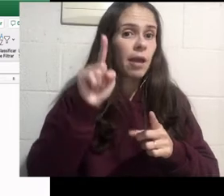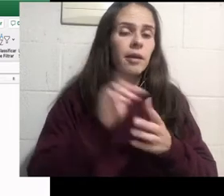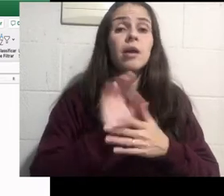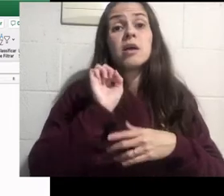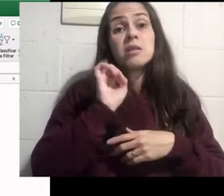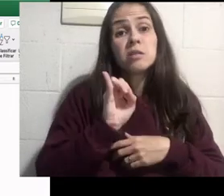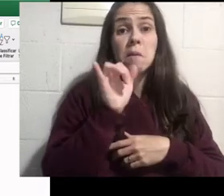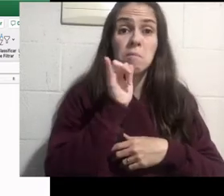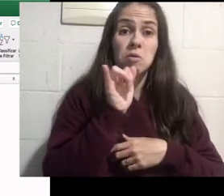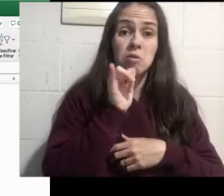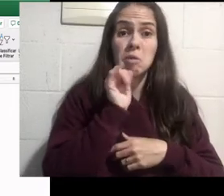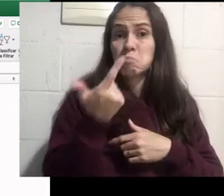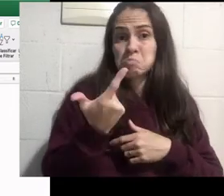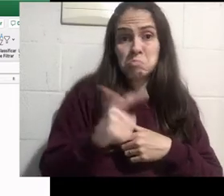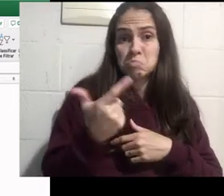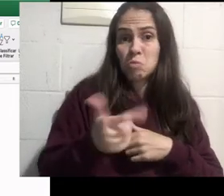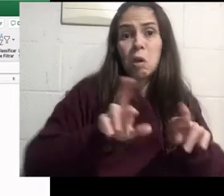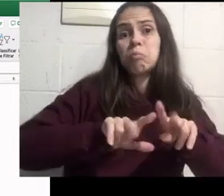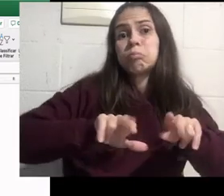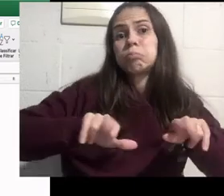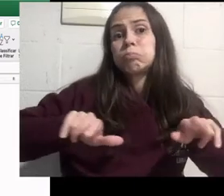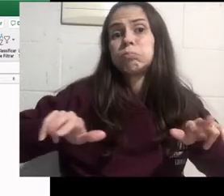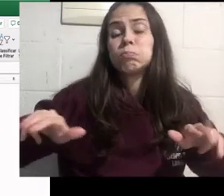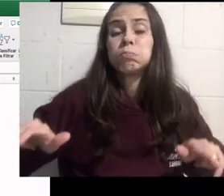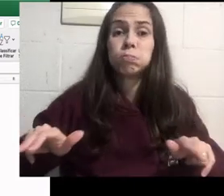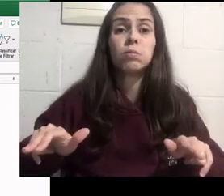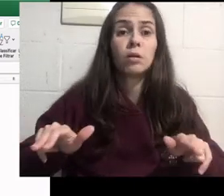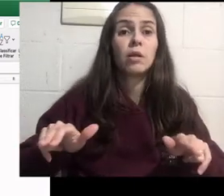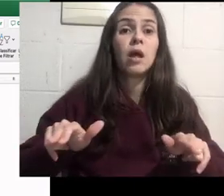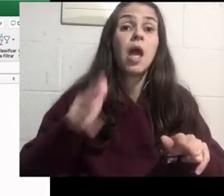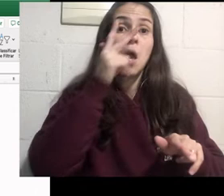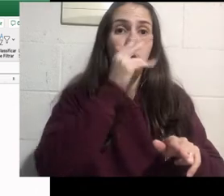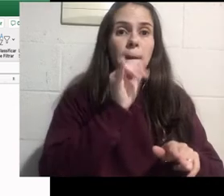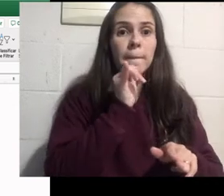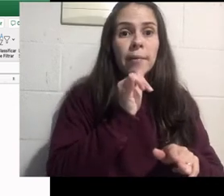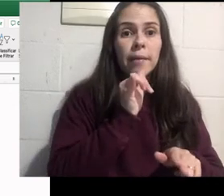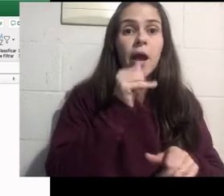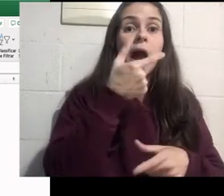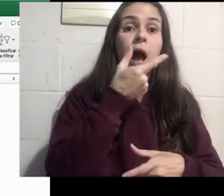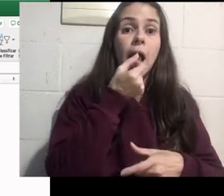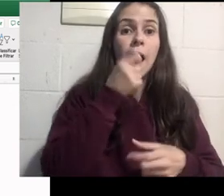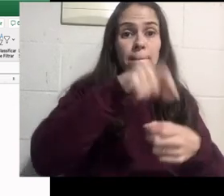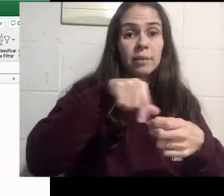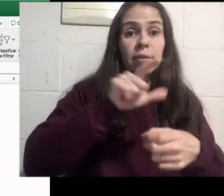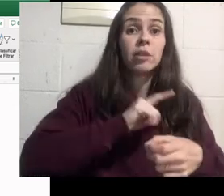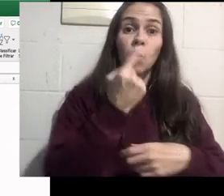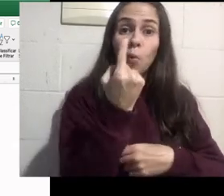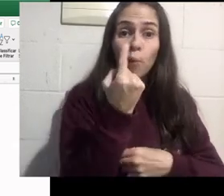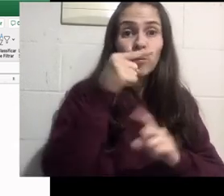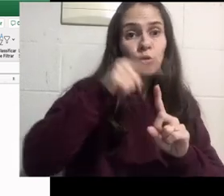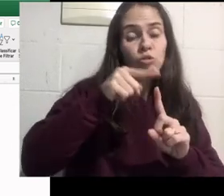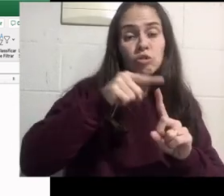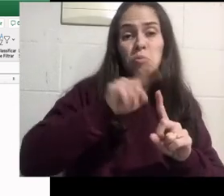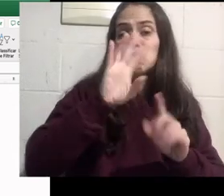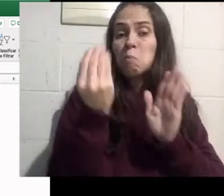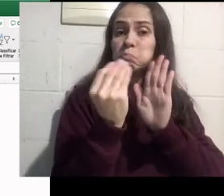ideia. Se não for o caso, por exemplo, o exemplo que a gente iniciou, lápis semente, tiver só um tipo de lápis semente, então